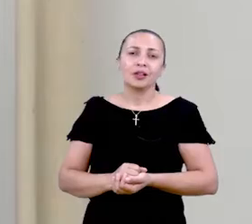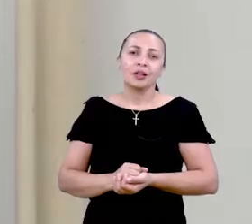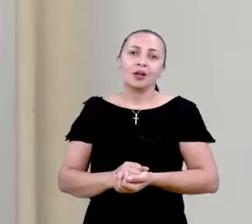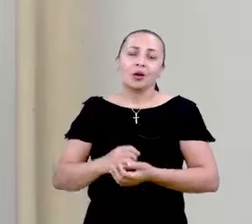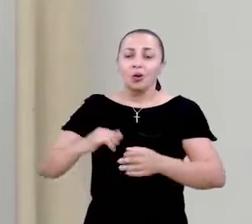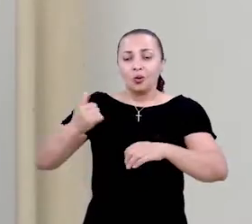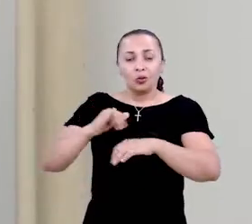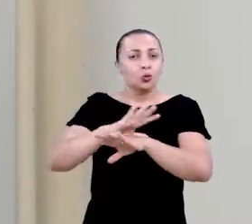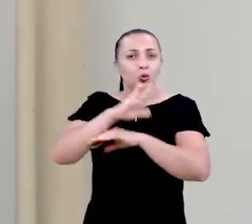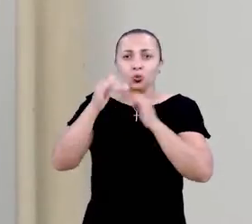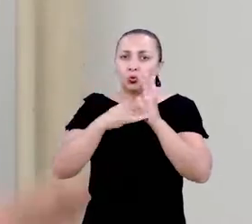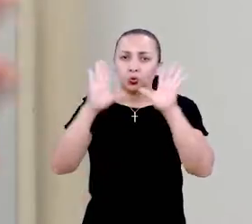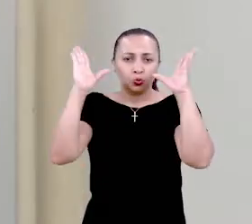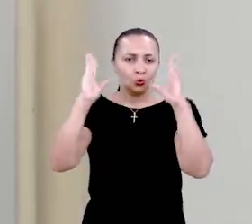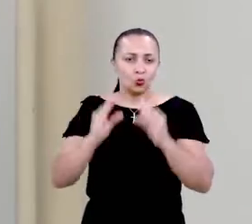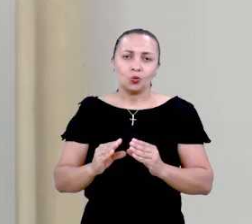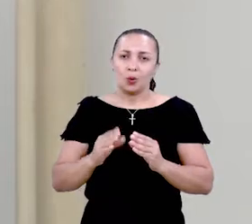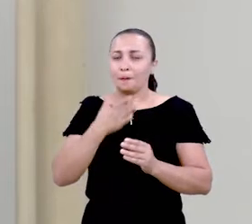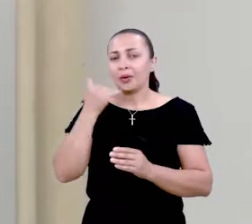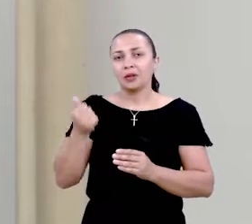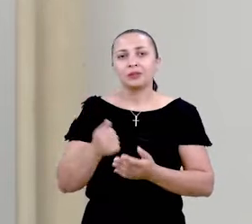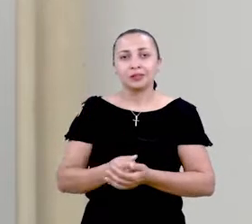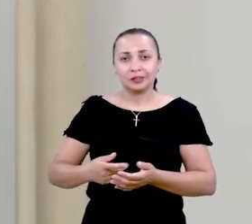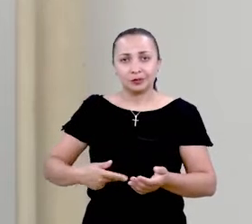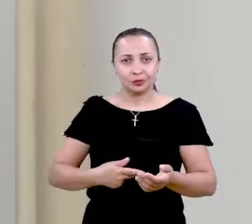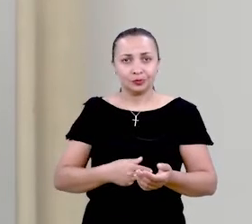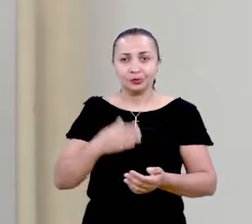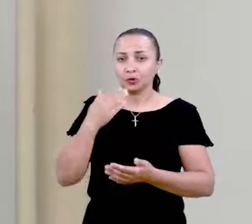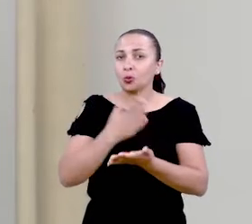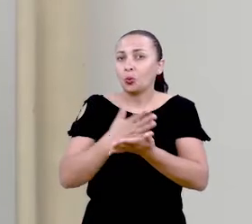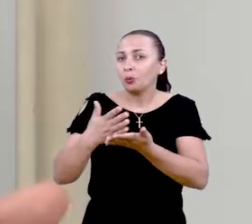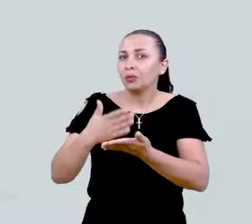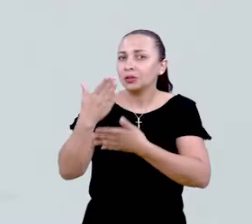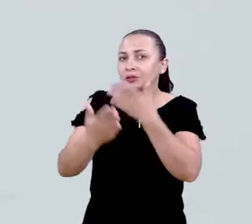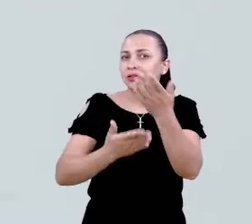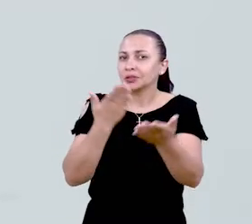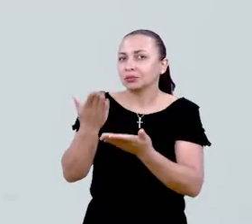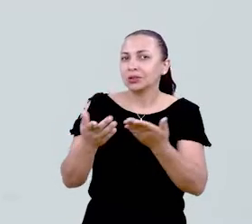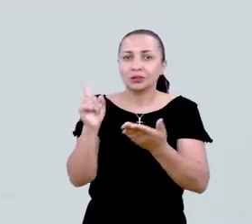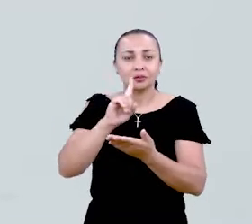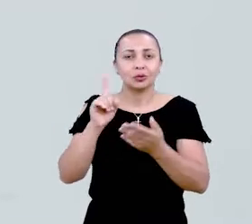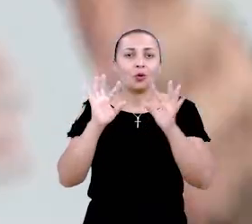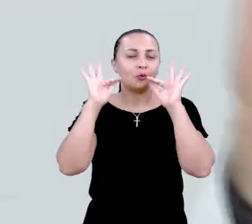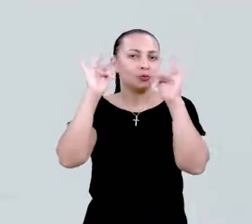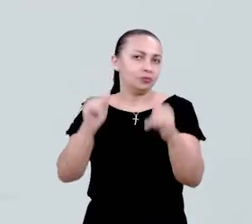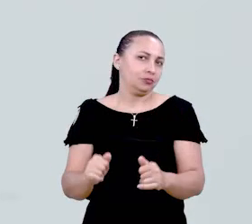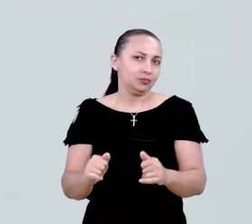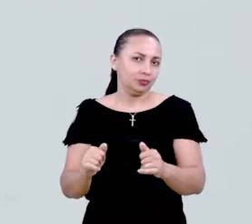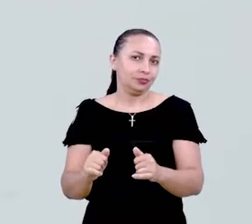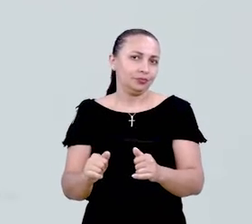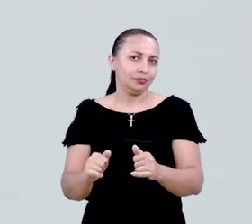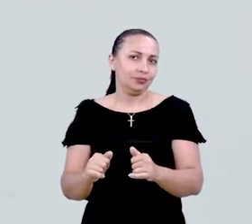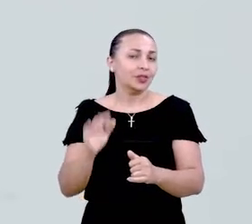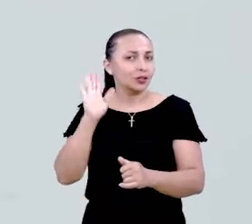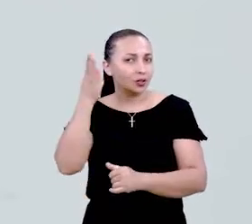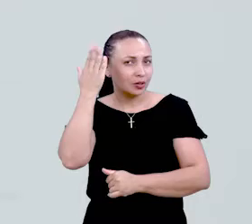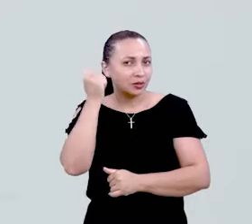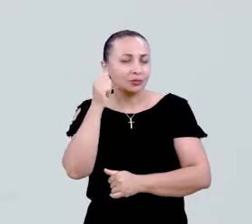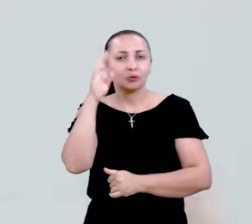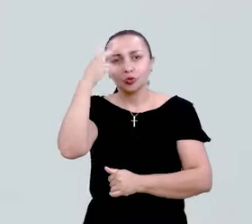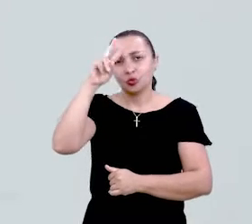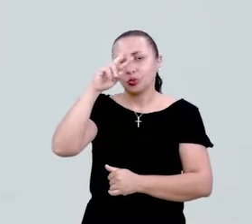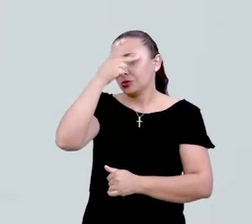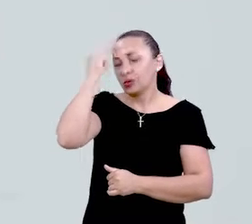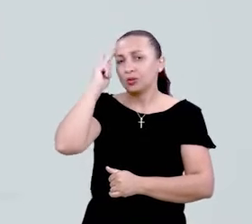enfim. A cirurgia bariátrica é um começo de um tratamento, não é o final. Porque a gente sabe, você deve conhecer histórias de pessoas